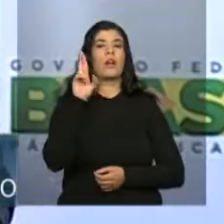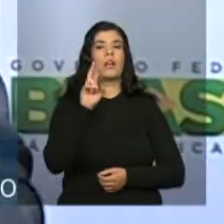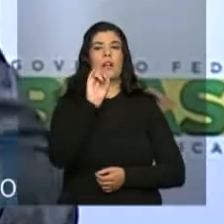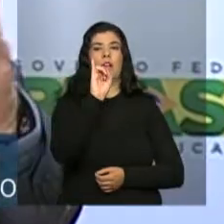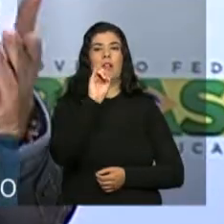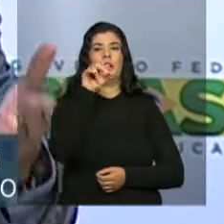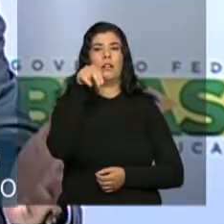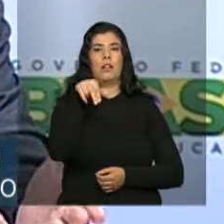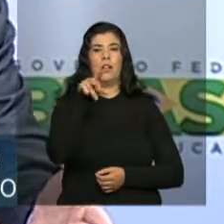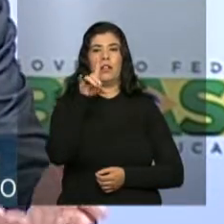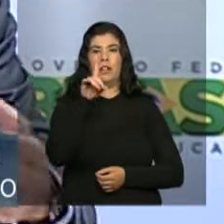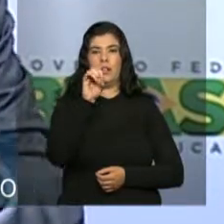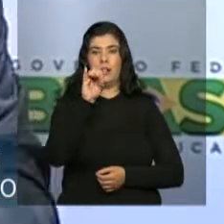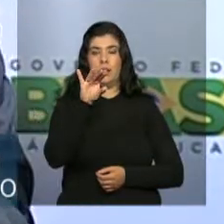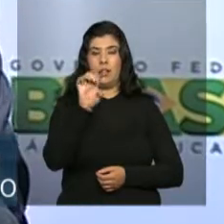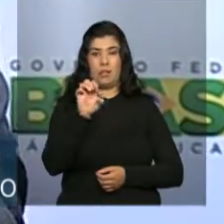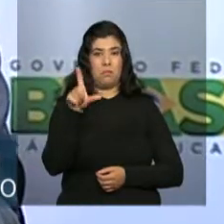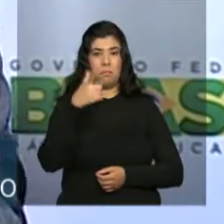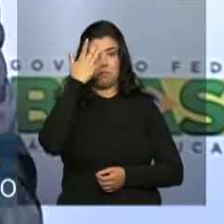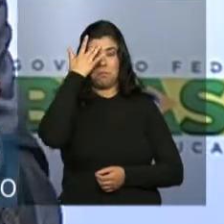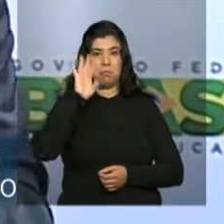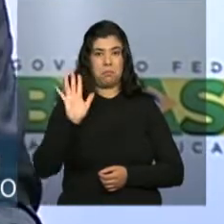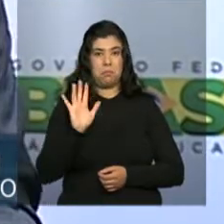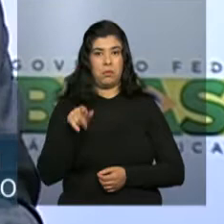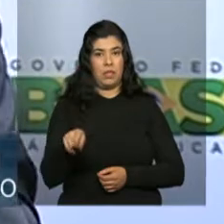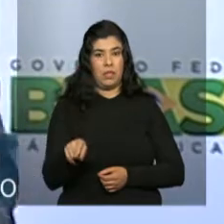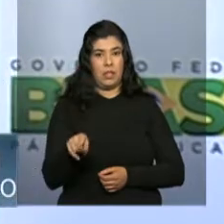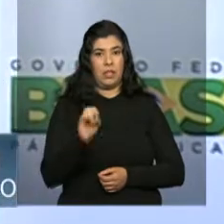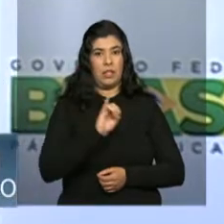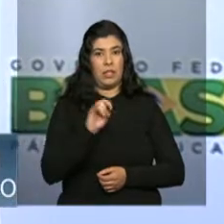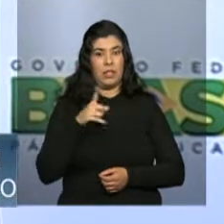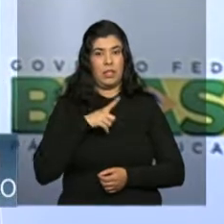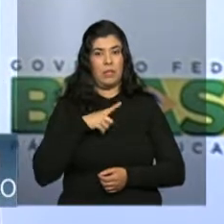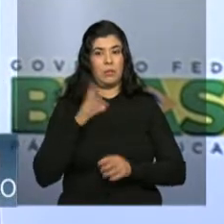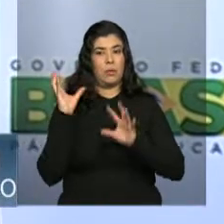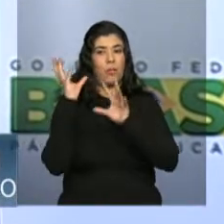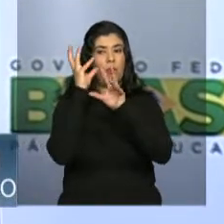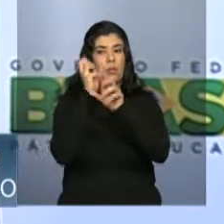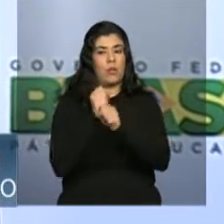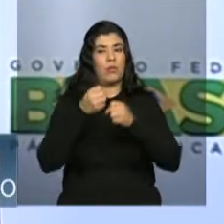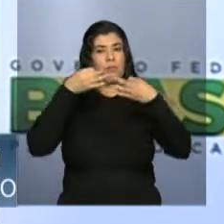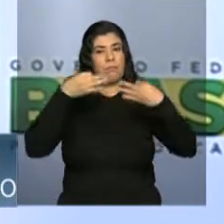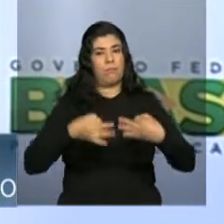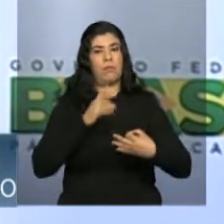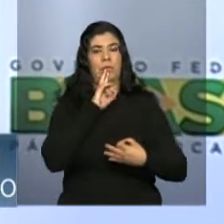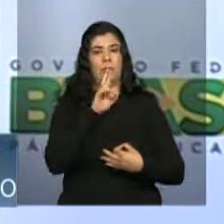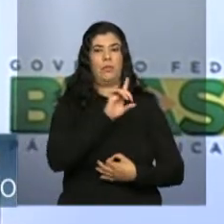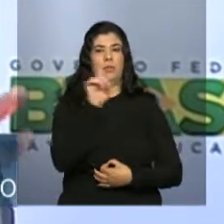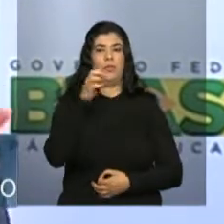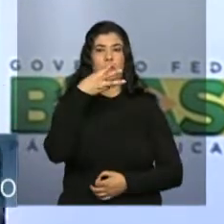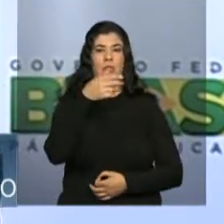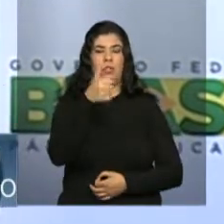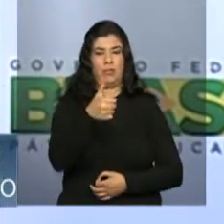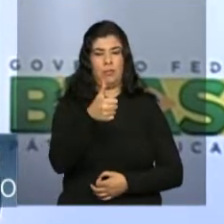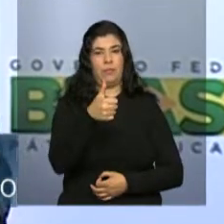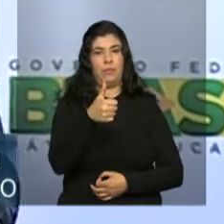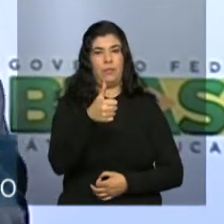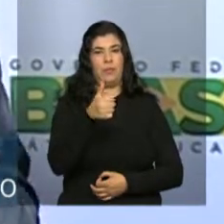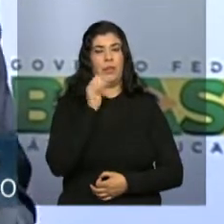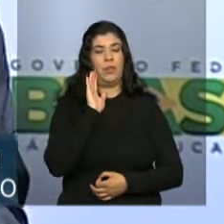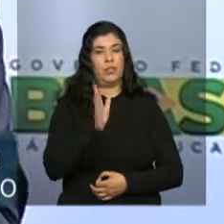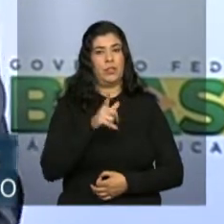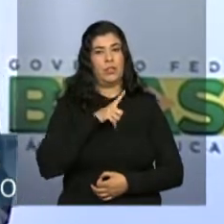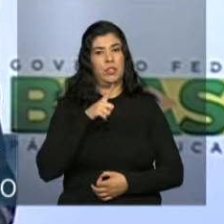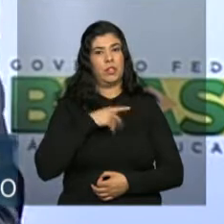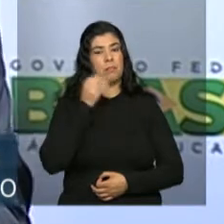Vamos divulgar após a divulgação dos índices oficiais que permitem fechar o cálculo e da com precisão certo mas claro que nós também estamos trabalhando